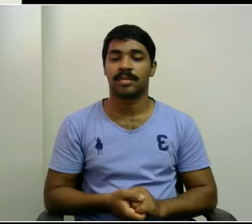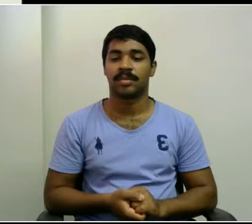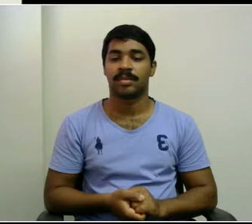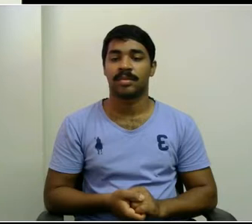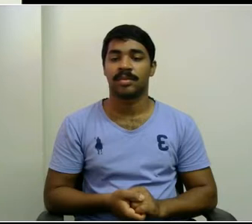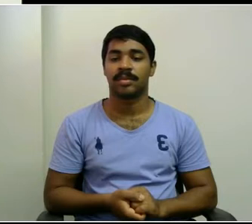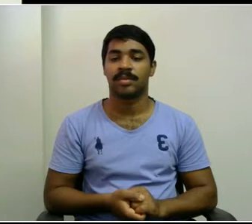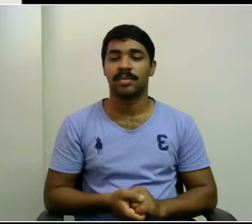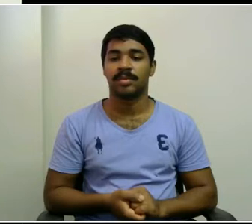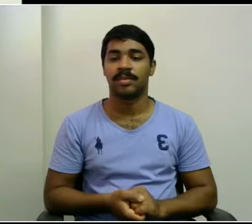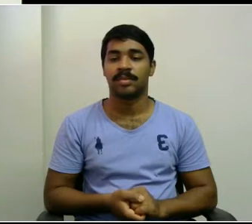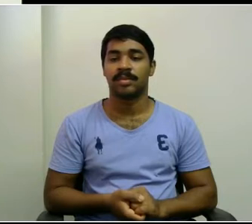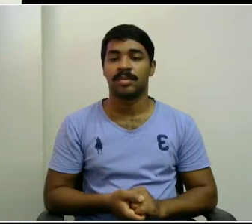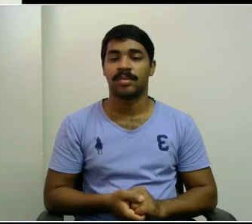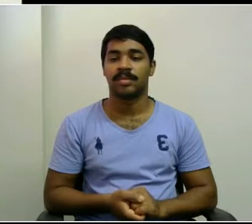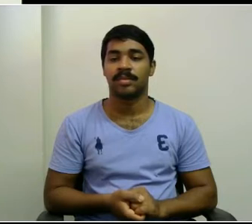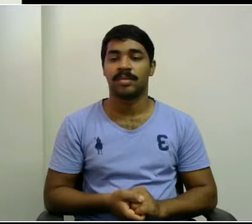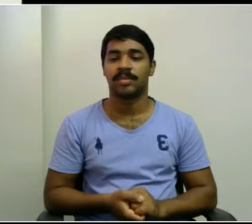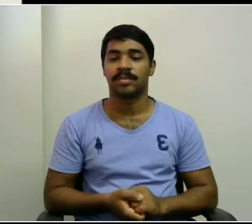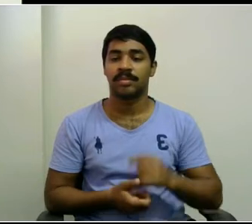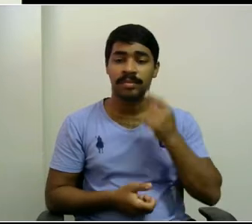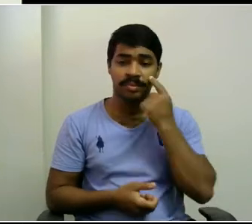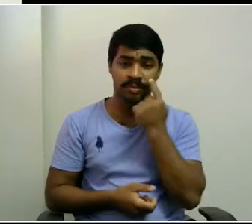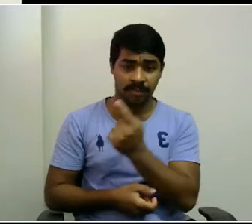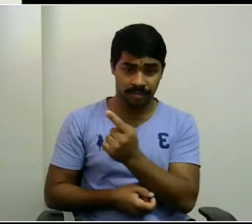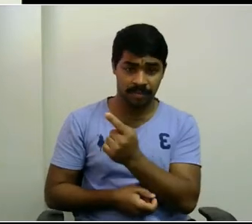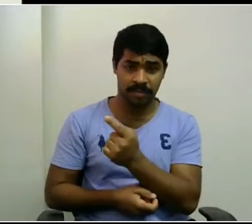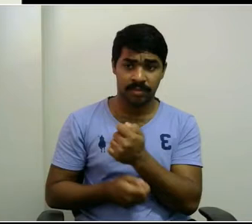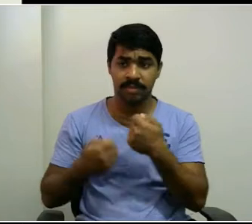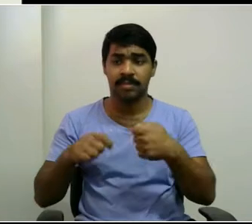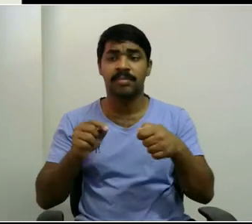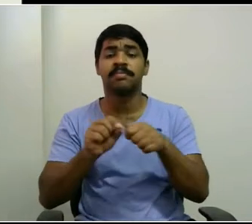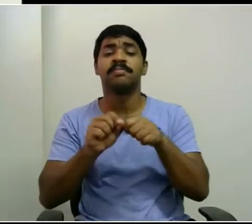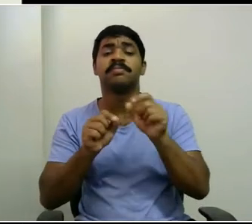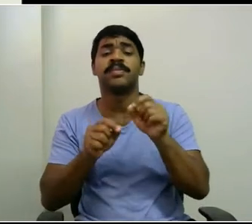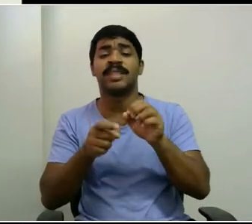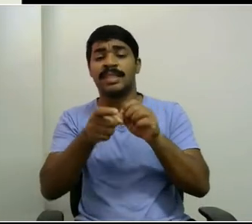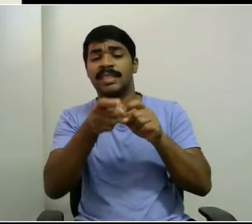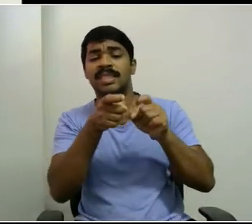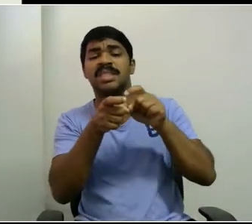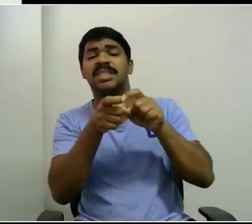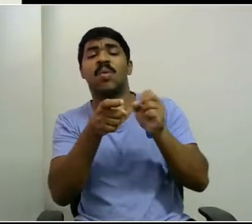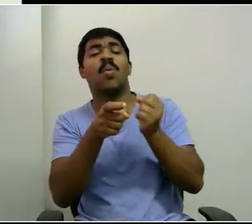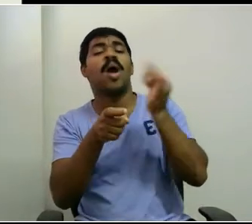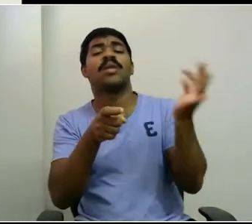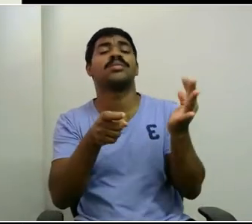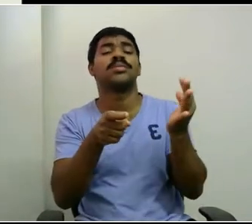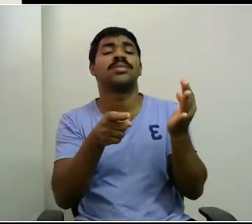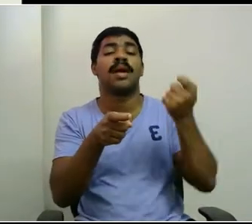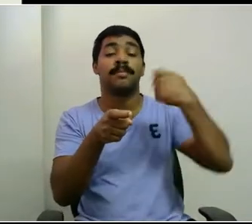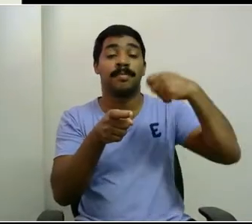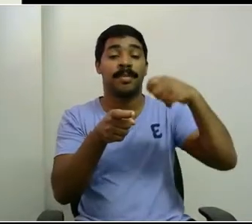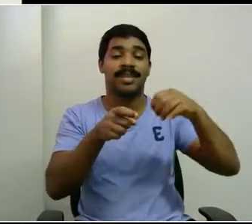do x, o valor para os quais essa inequação fica verdadeira, então primeiro eu tenho que começar isolando o x de um lado,